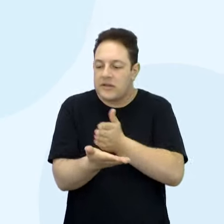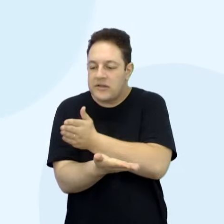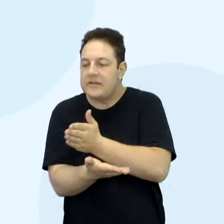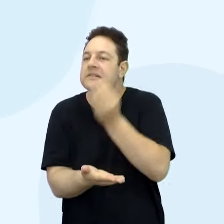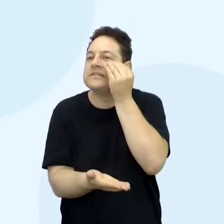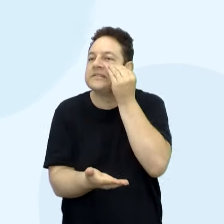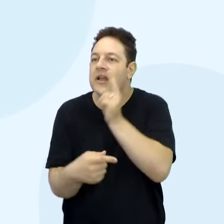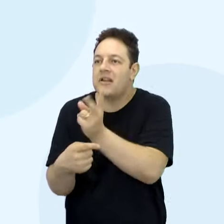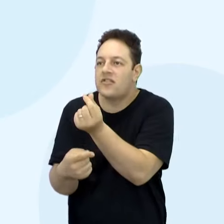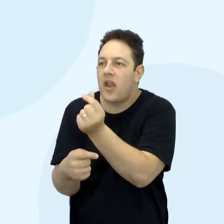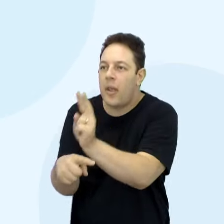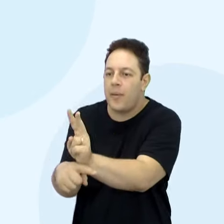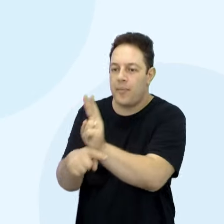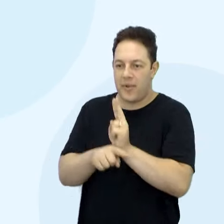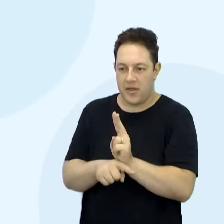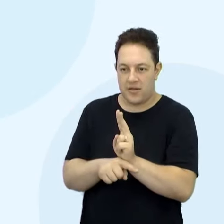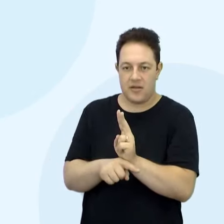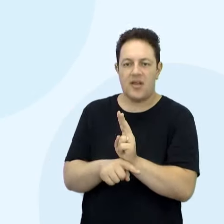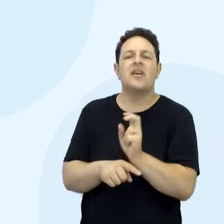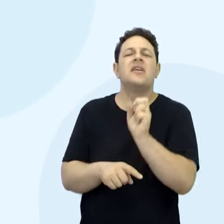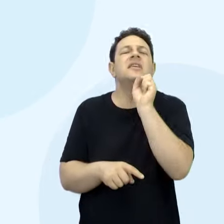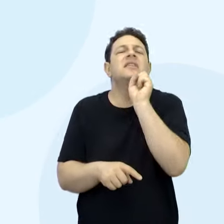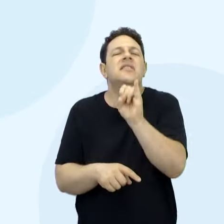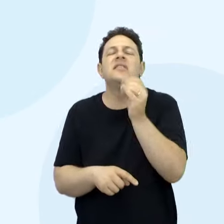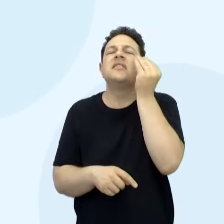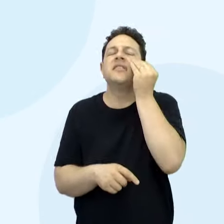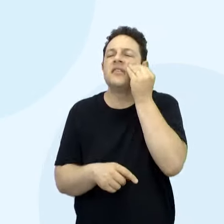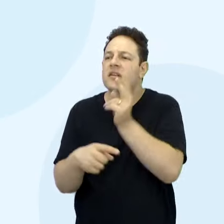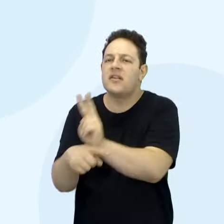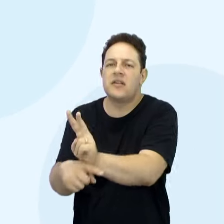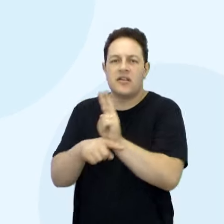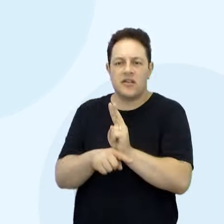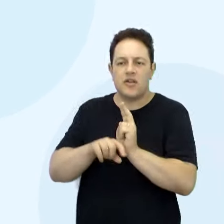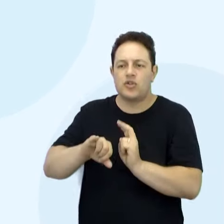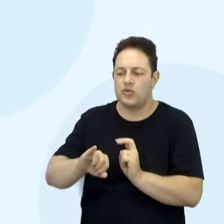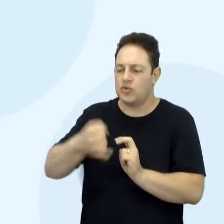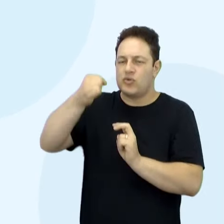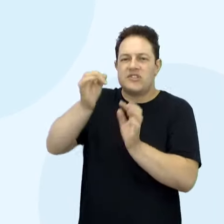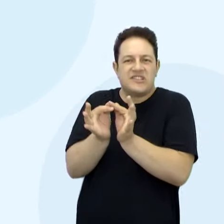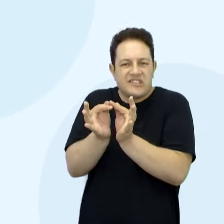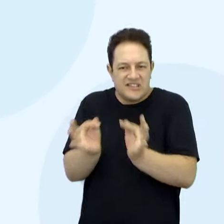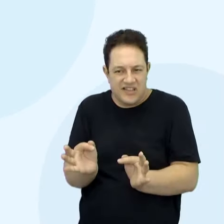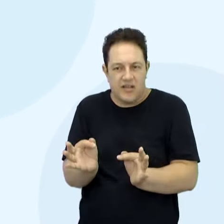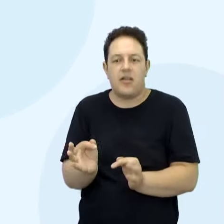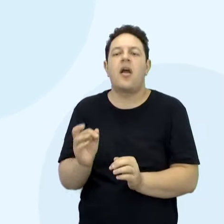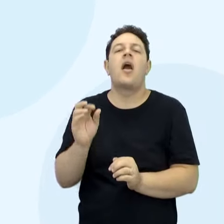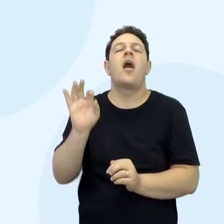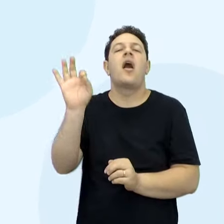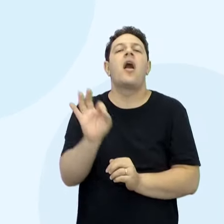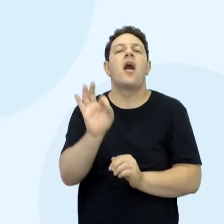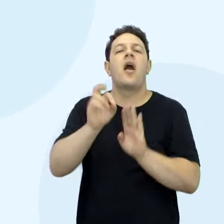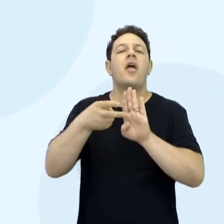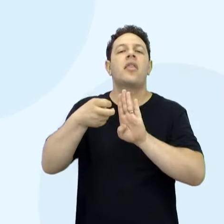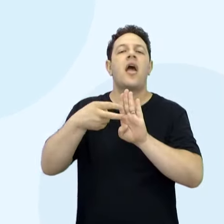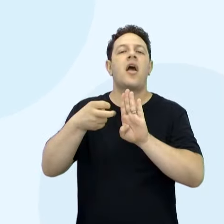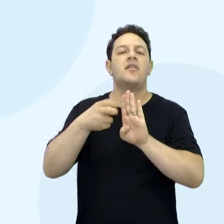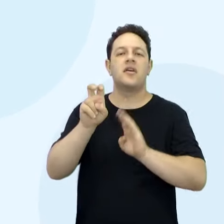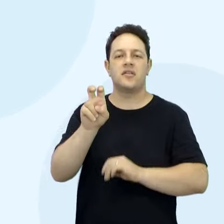necessário. Se eles fizerem um empréstimo ao juro simples com a taxa de 5% ao